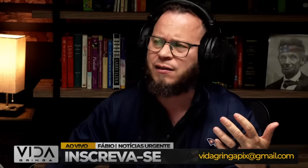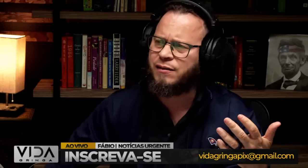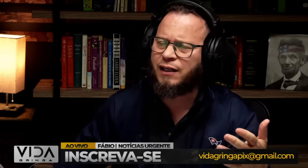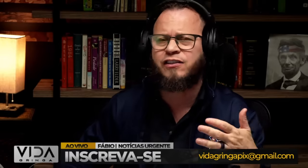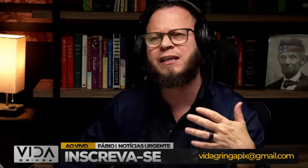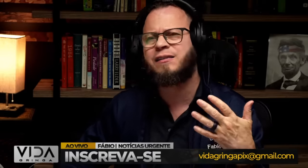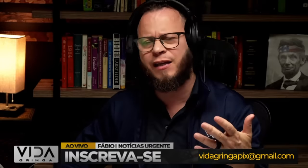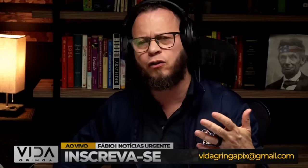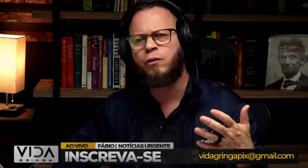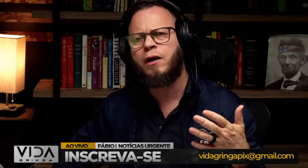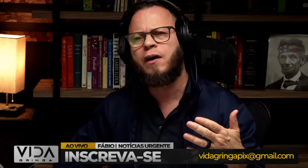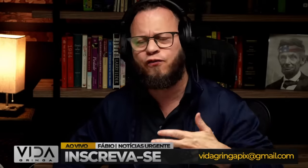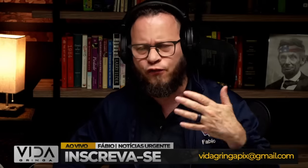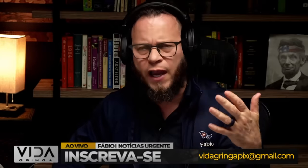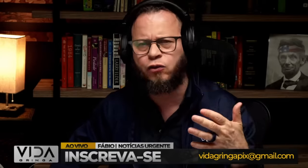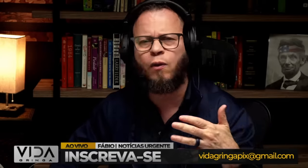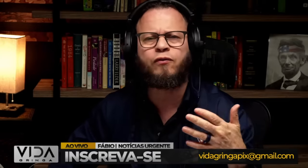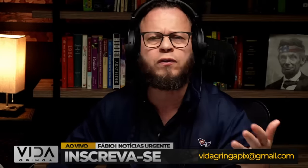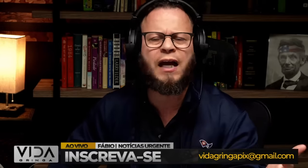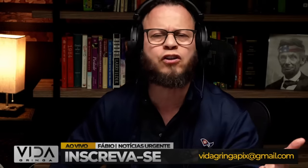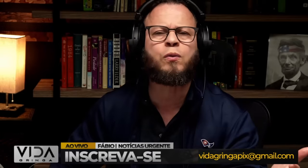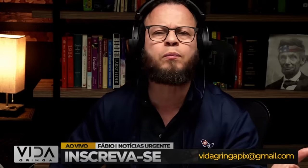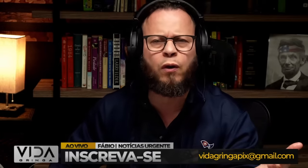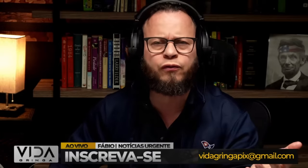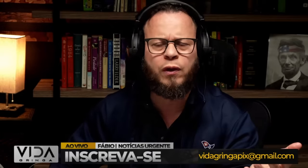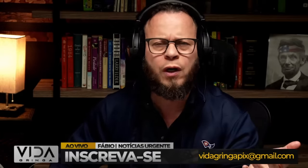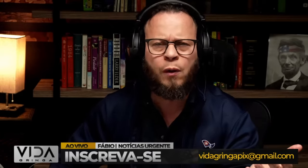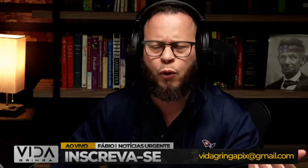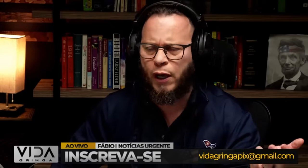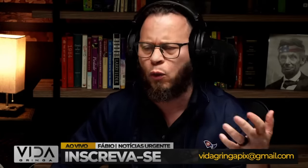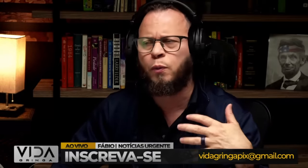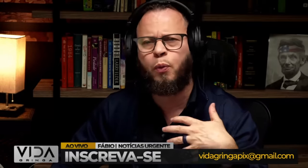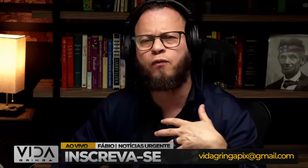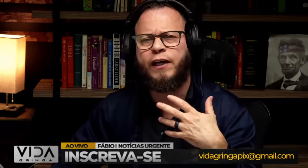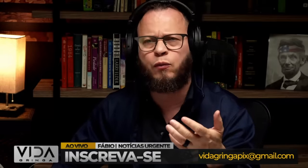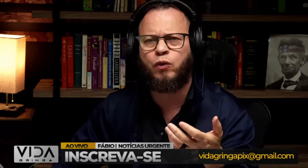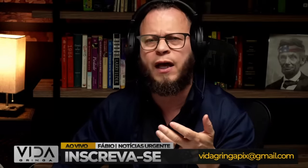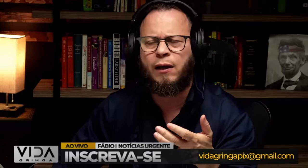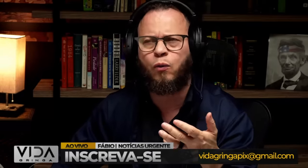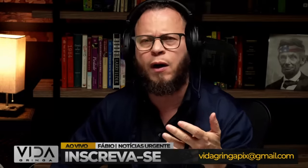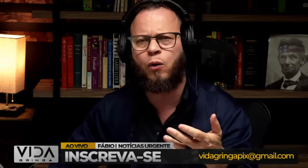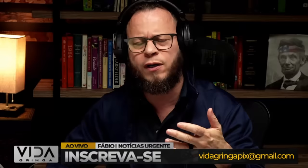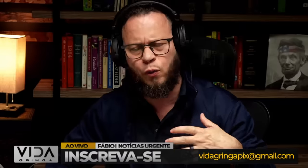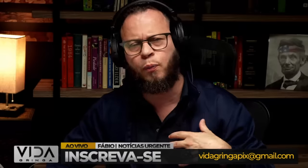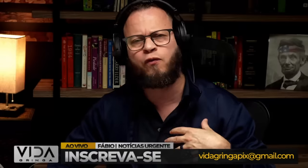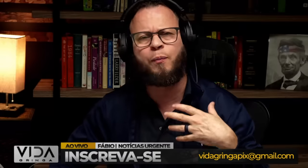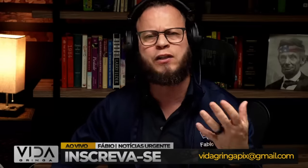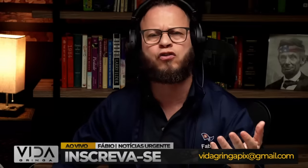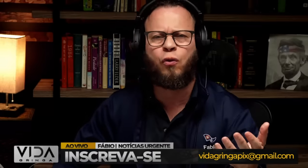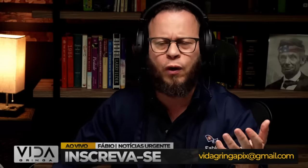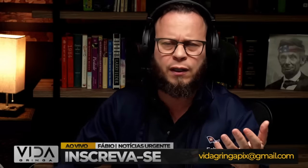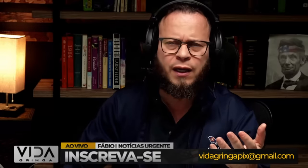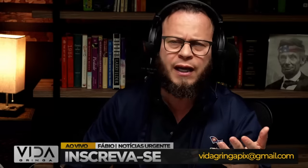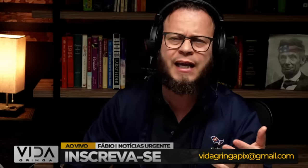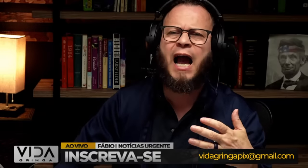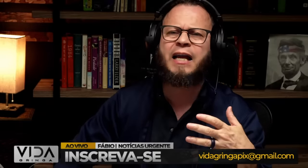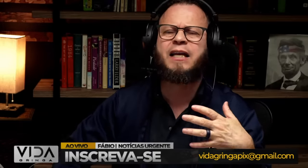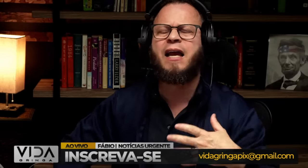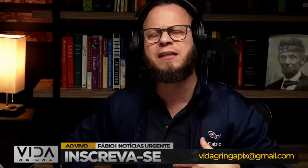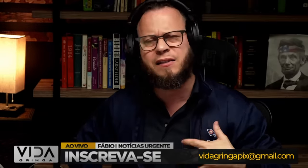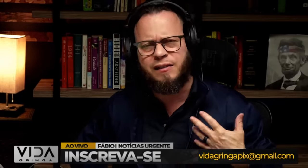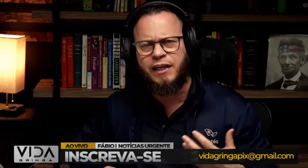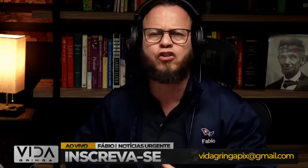quer dizer que está sendo feito à vontade do povo. Porque quando o povo quer mudar alguma coisa, o povo pressiona e